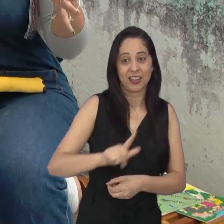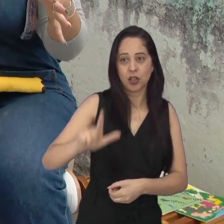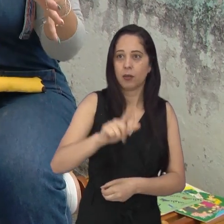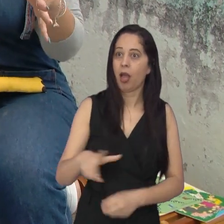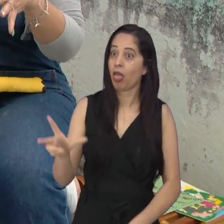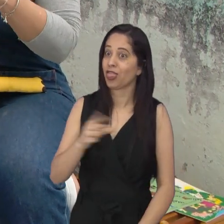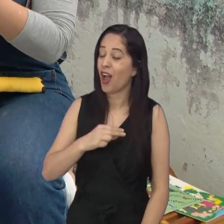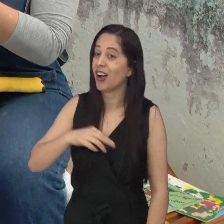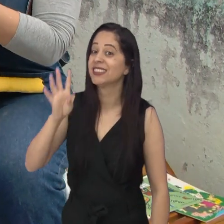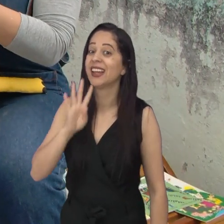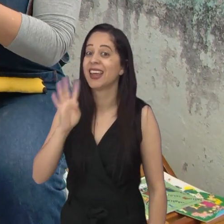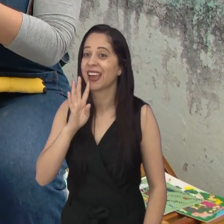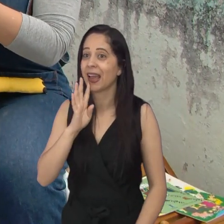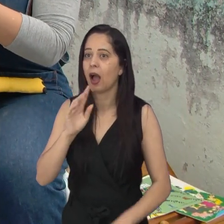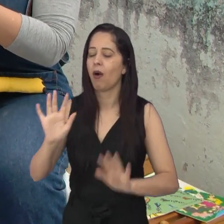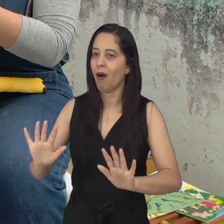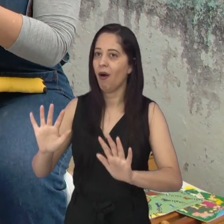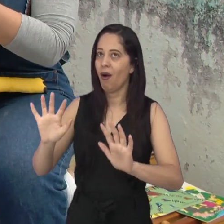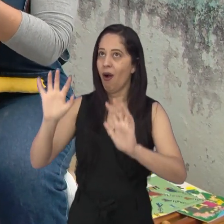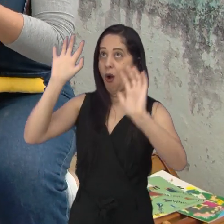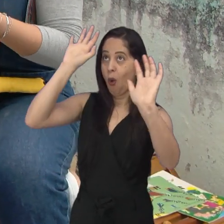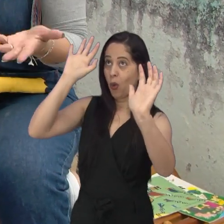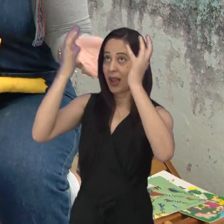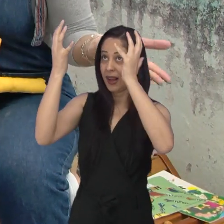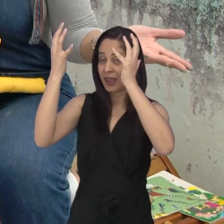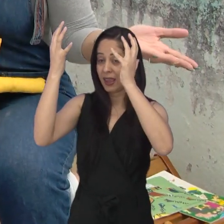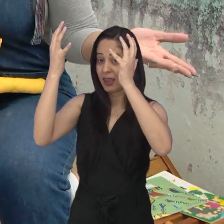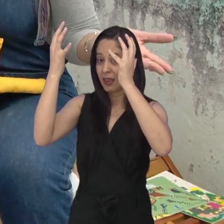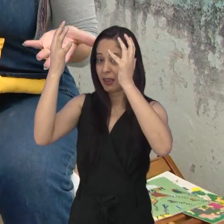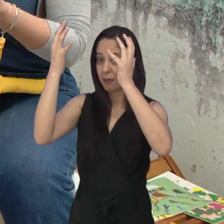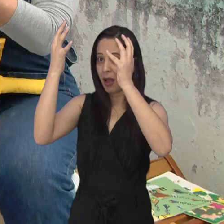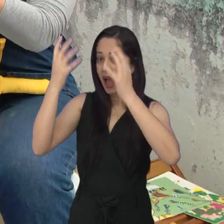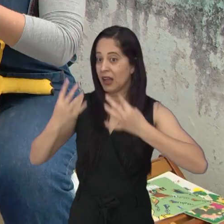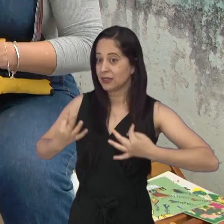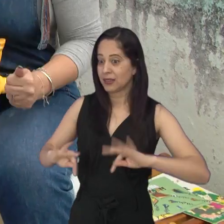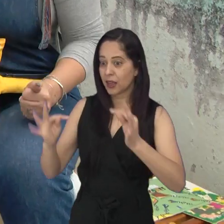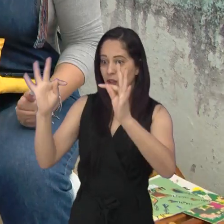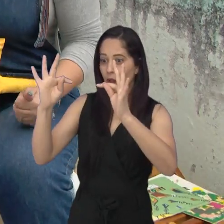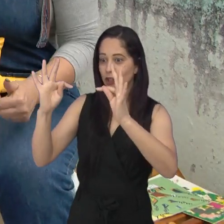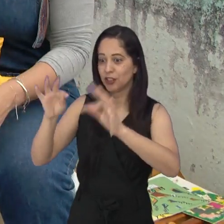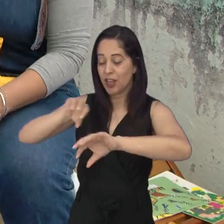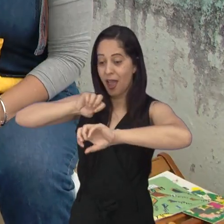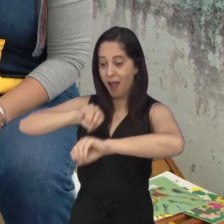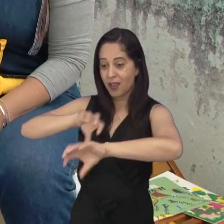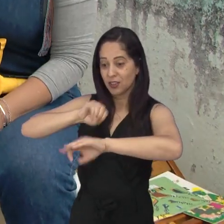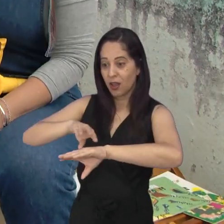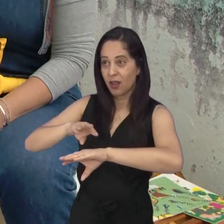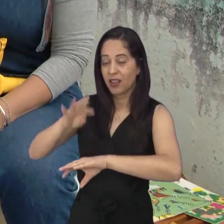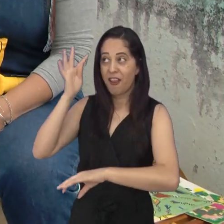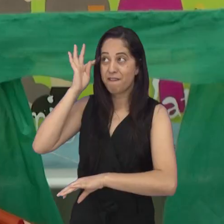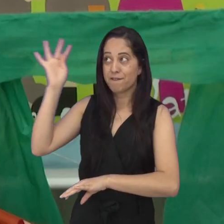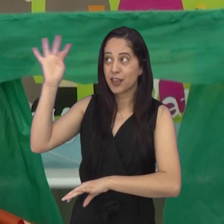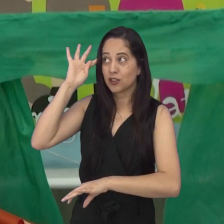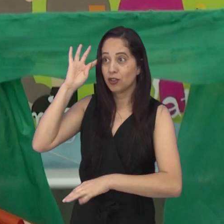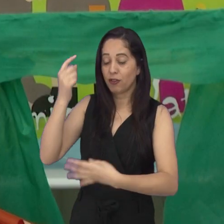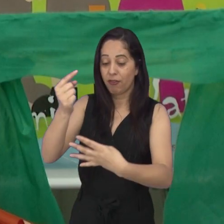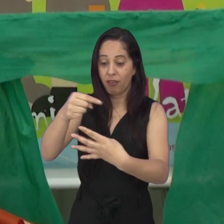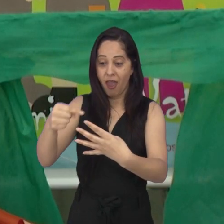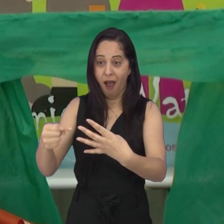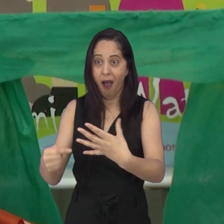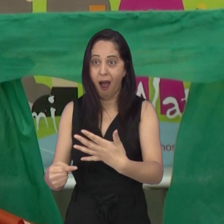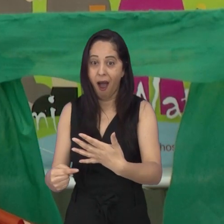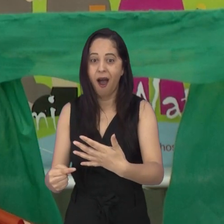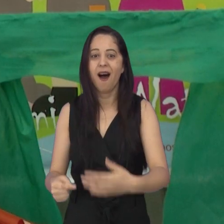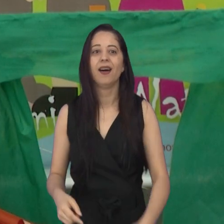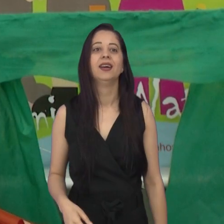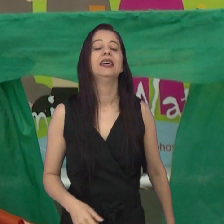O tempo, parte tecnológica, aí educação e filosofia. Eu ralei um pouquinho no começo,